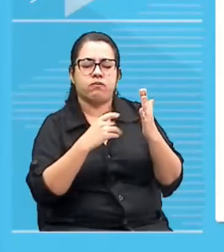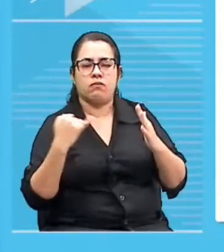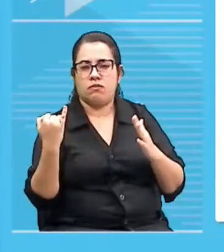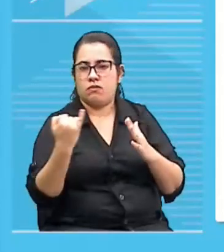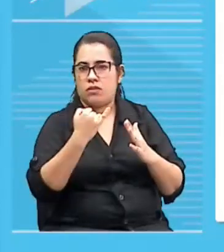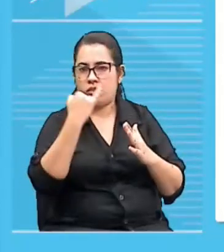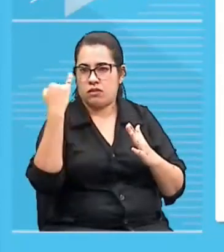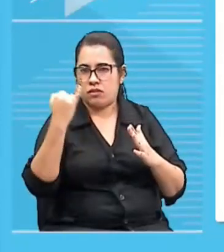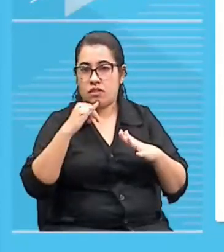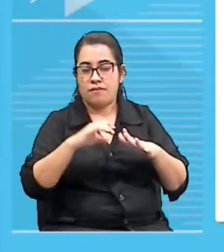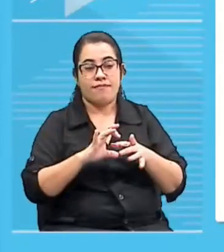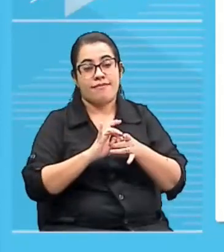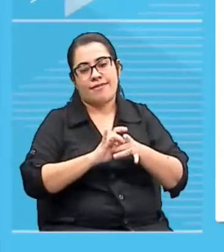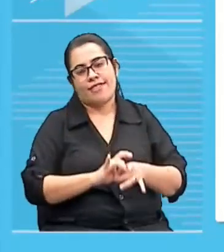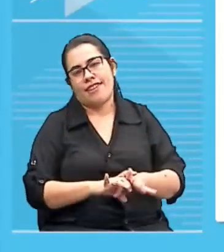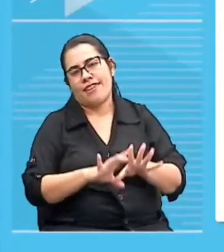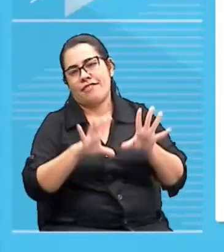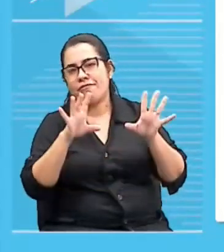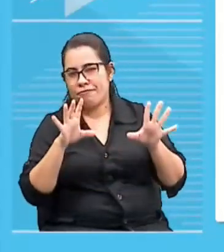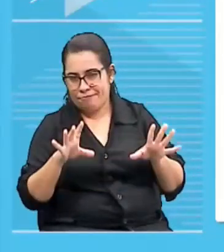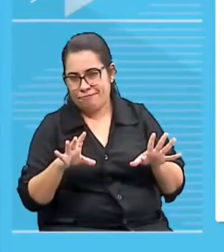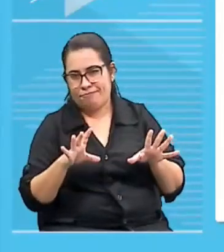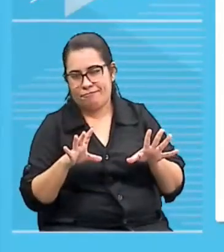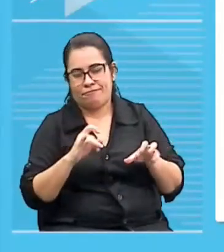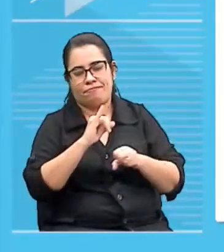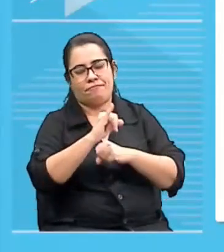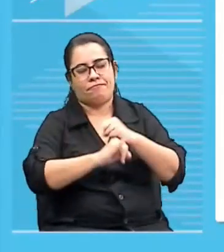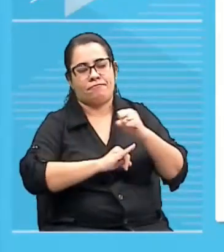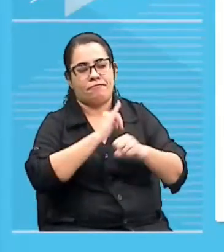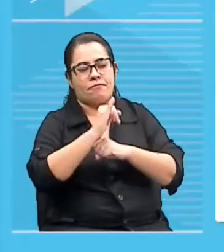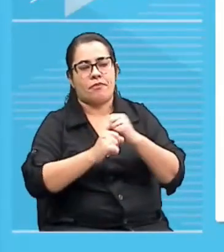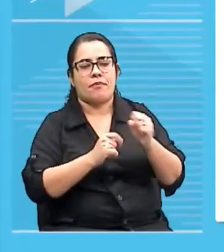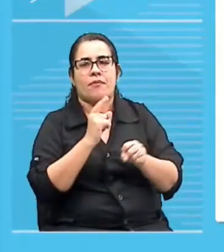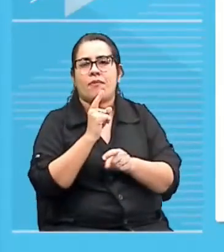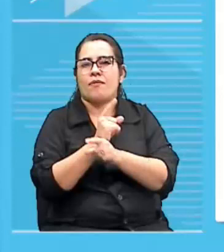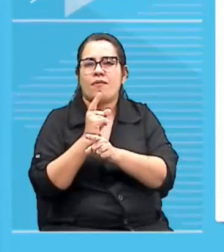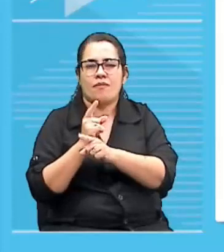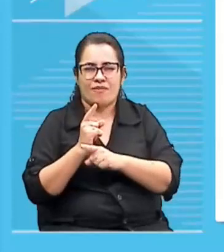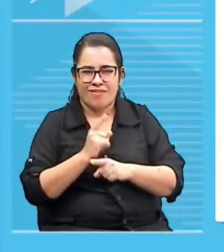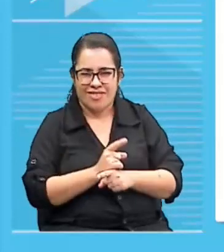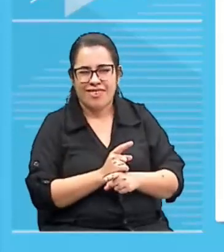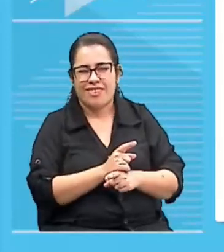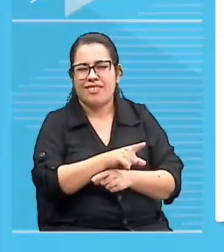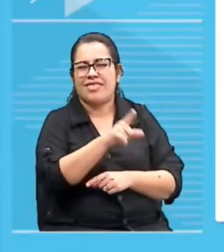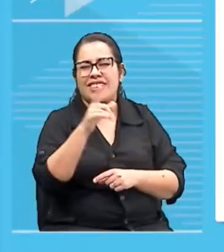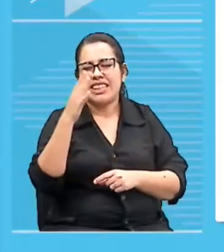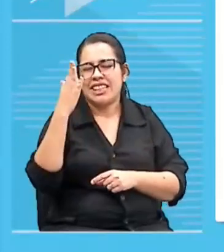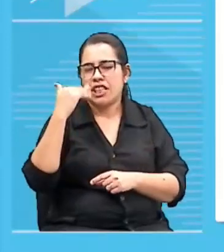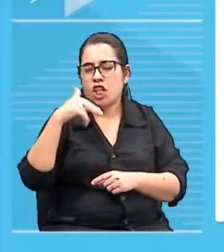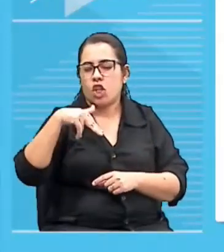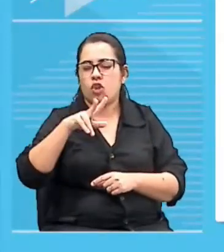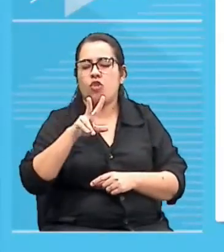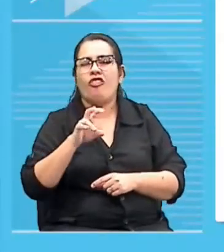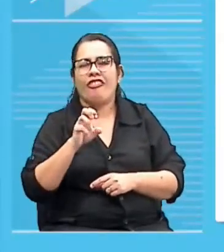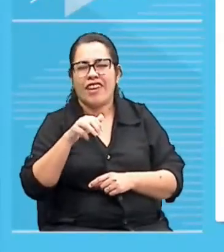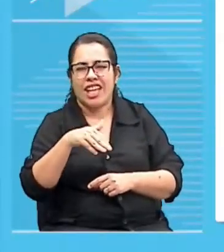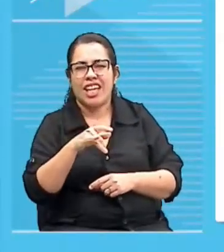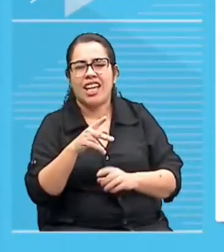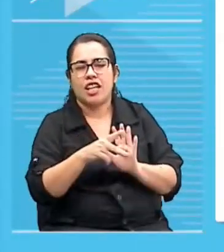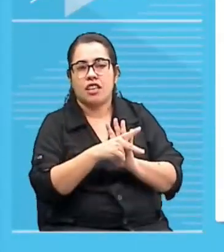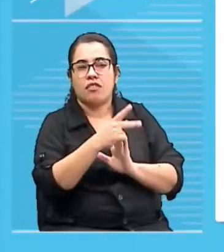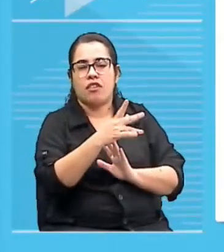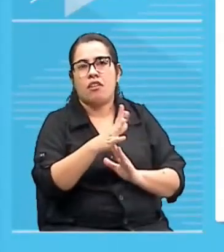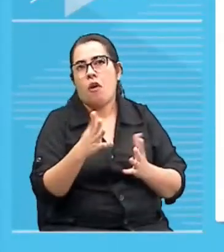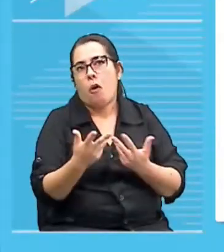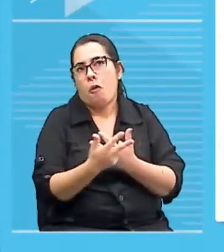importantes estejam sempre disponíveis na internet, nas nuvens, né? Na nuvem, onde se você tem um